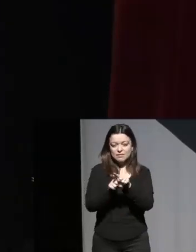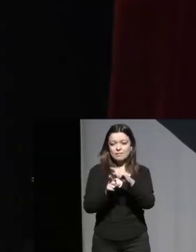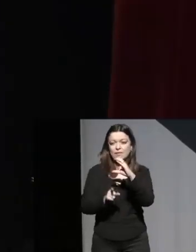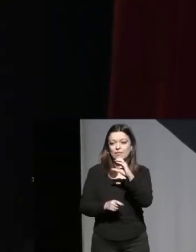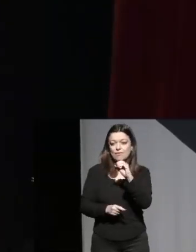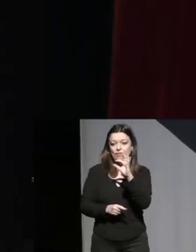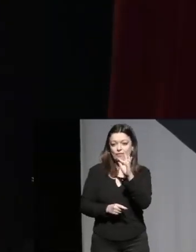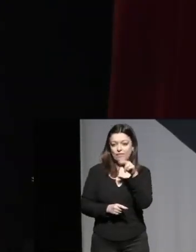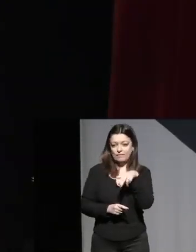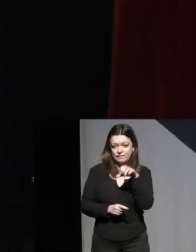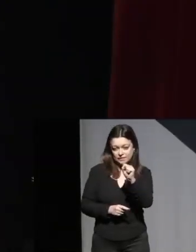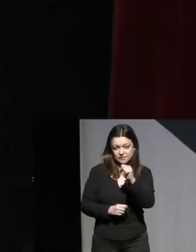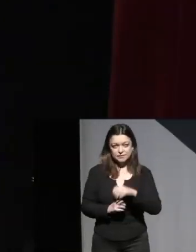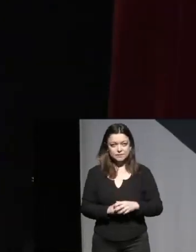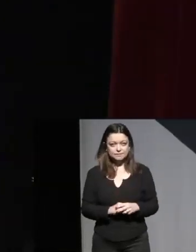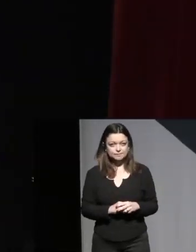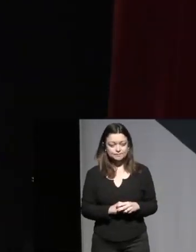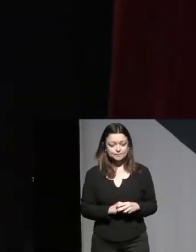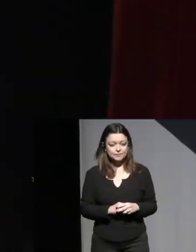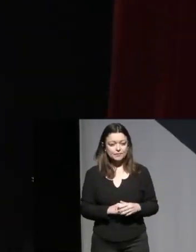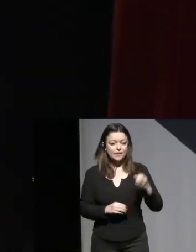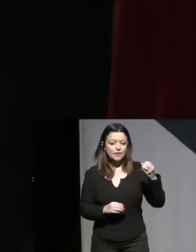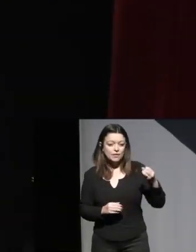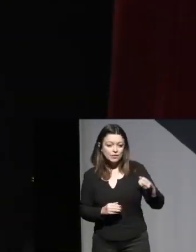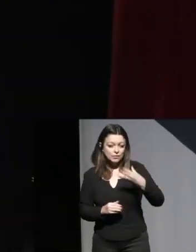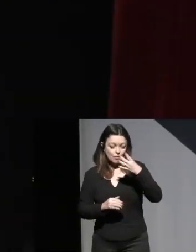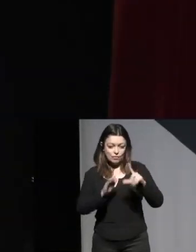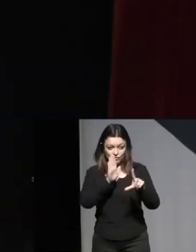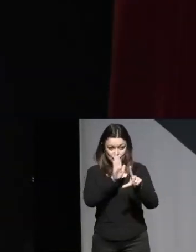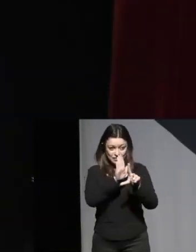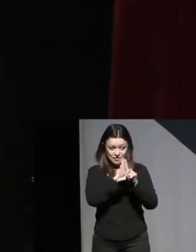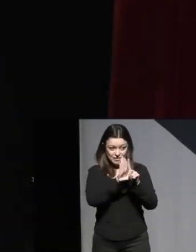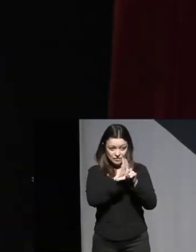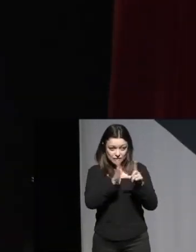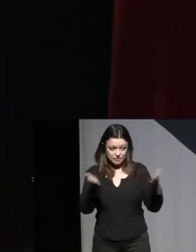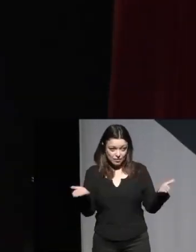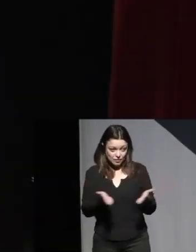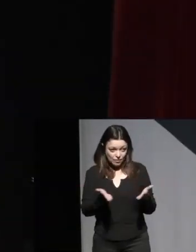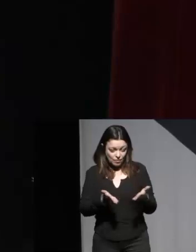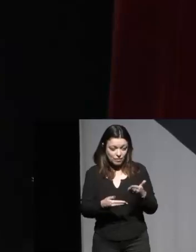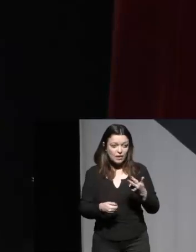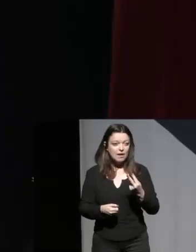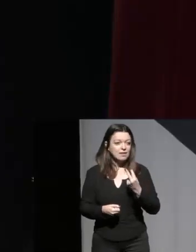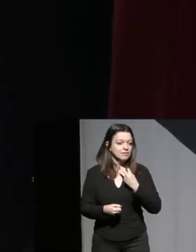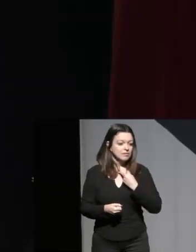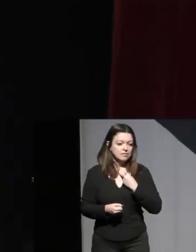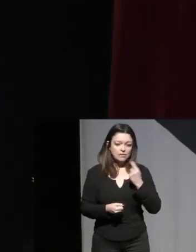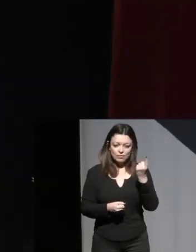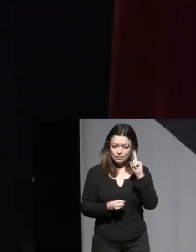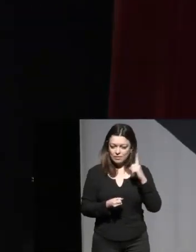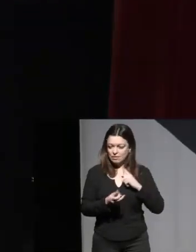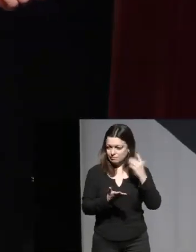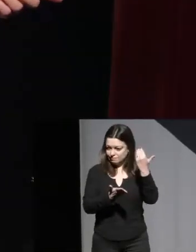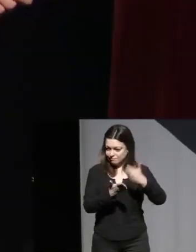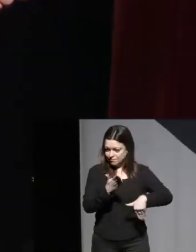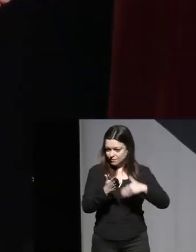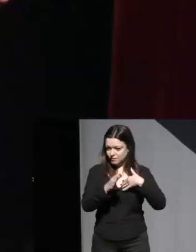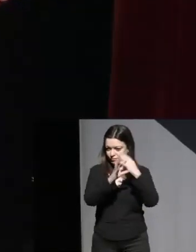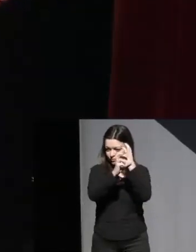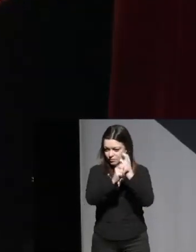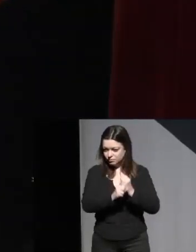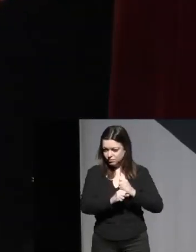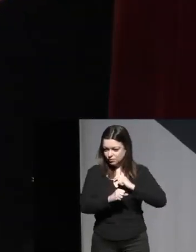legislação, não se permite mais abater da base de cálculo, esse valor de